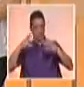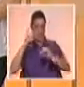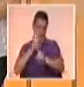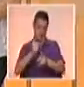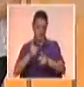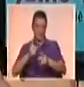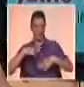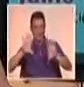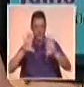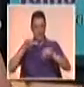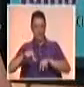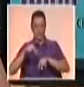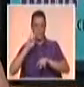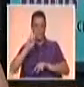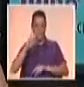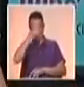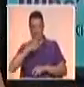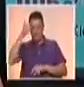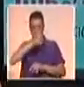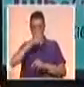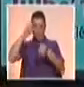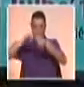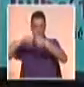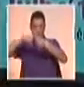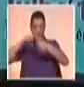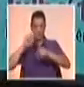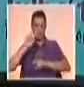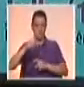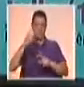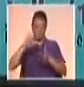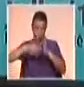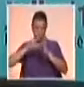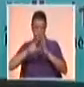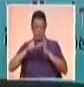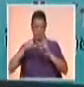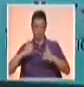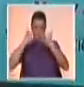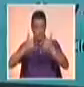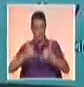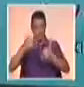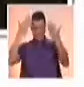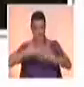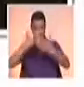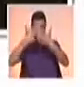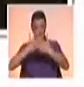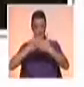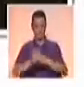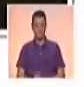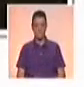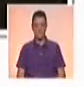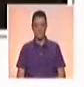ano. Está na hora de vermos a agenda dos parceiros e de conhecer mais iniciativas que estão programadas para os próximos dias.